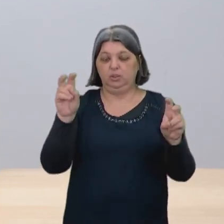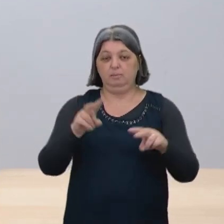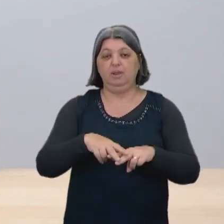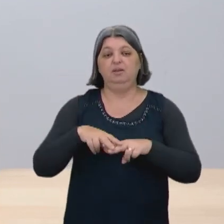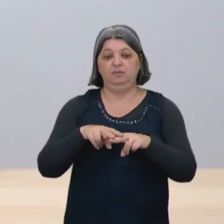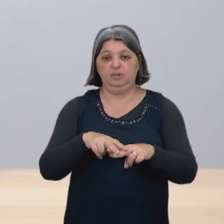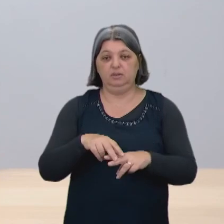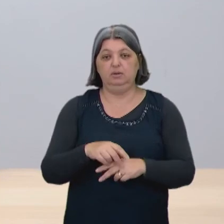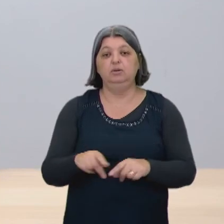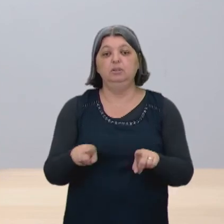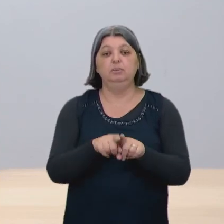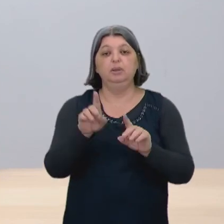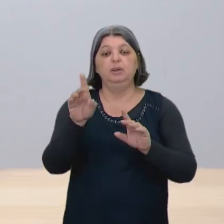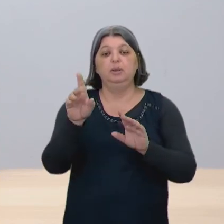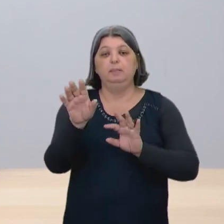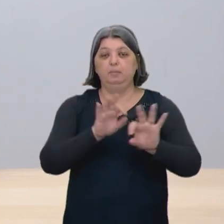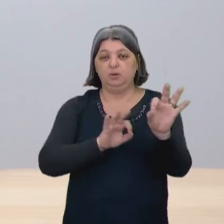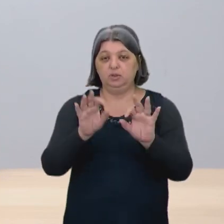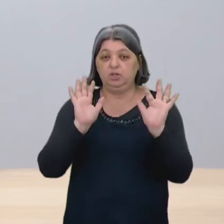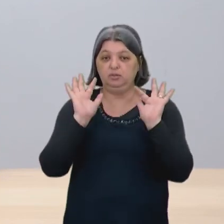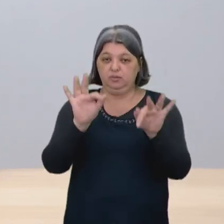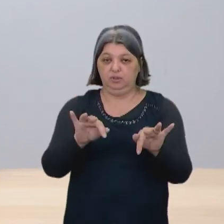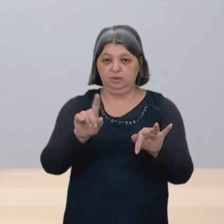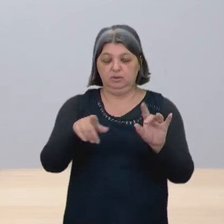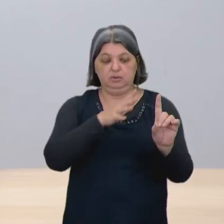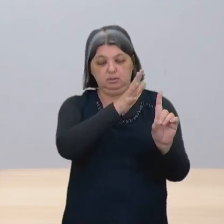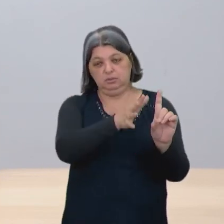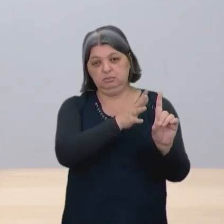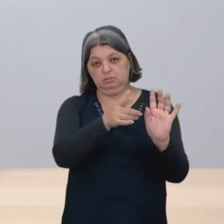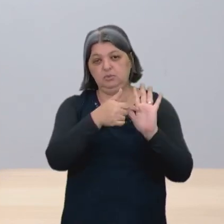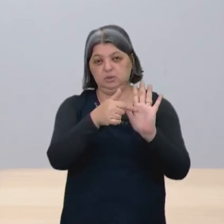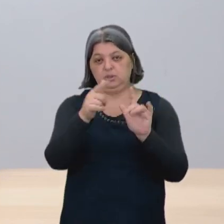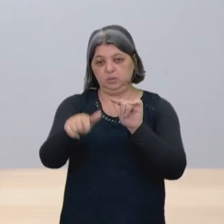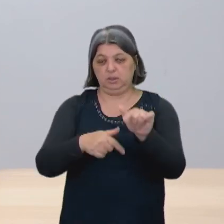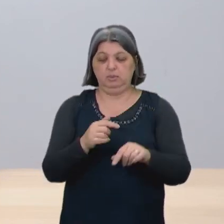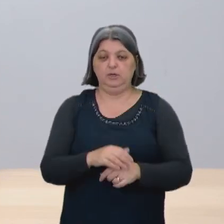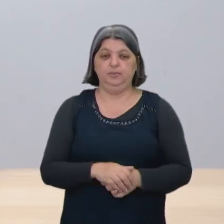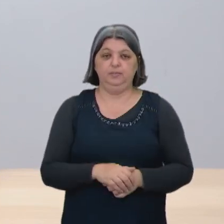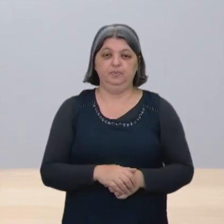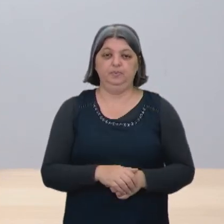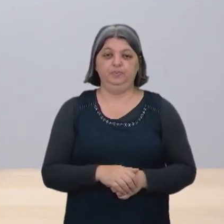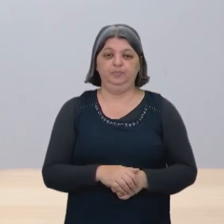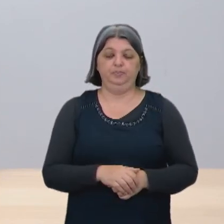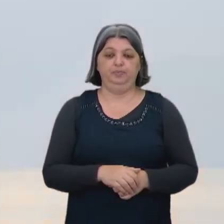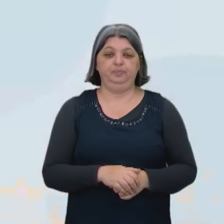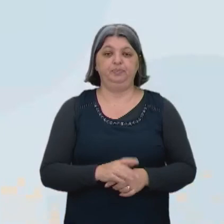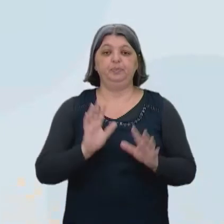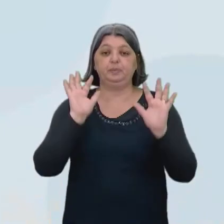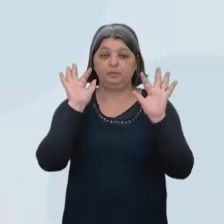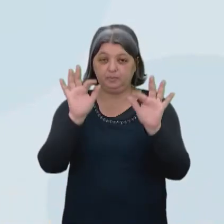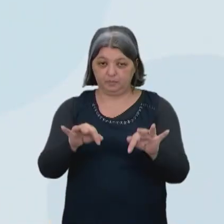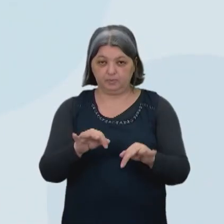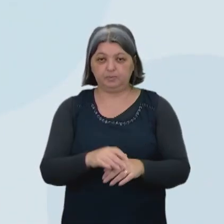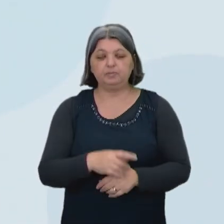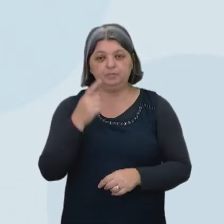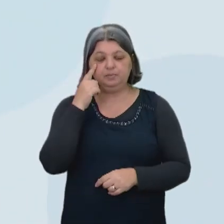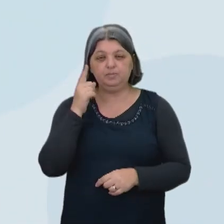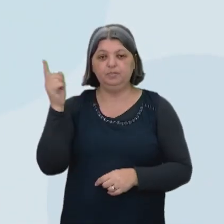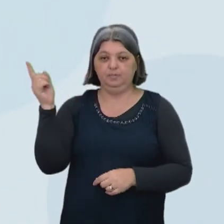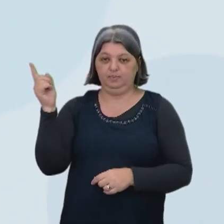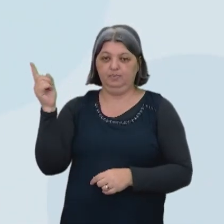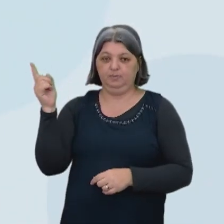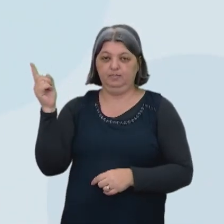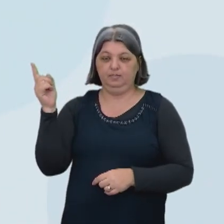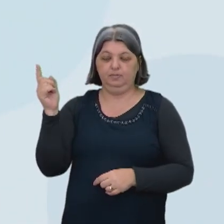o projeto final aí, para vocês apresentarem o seu trabalho. Gente, para terminar, a orientação para o estudante na tela para vocês, que eu